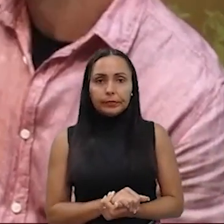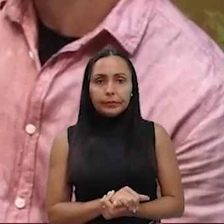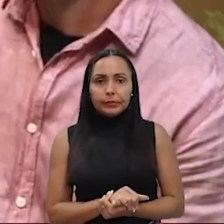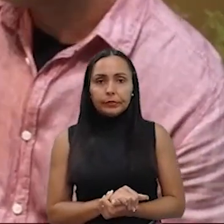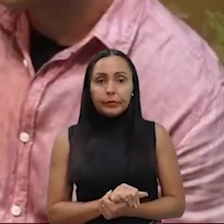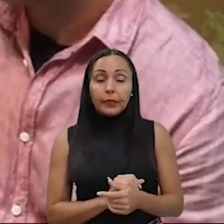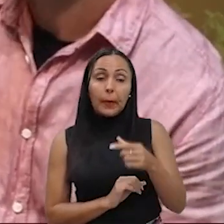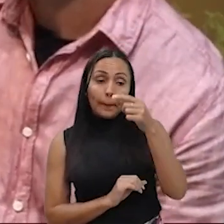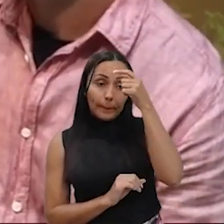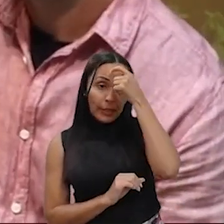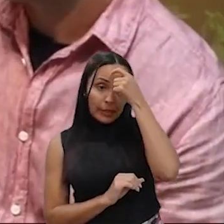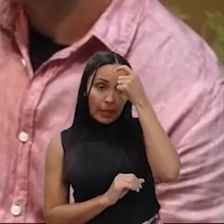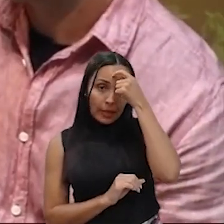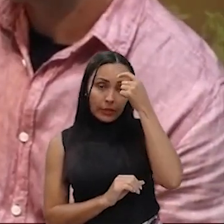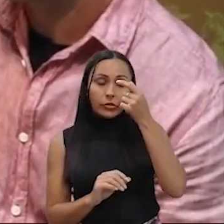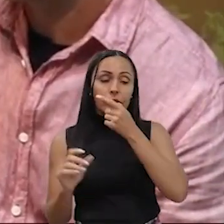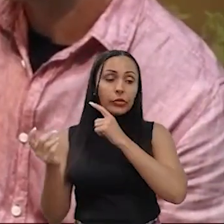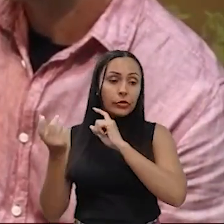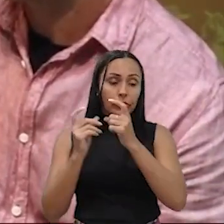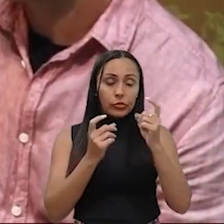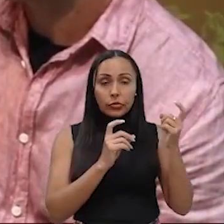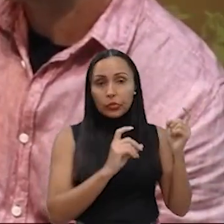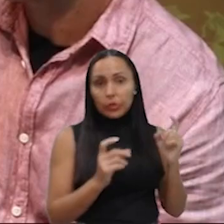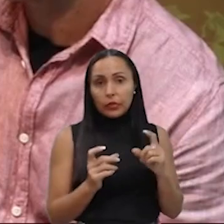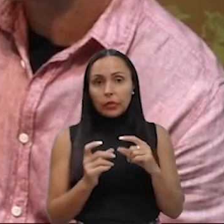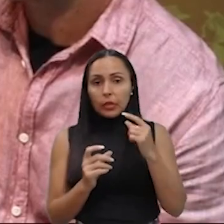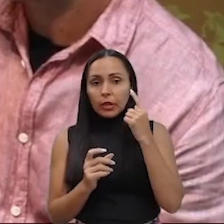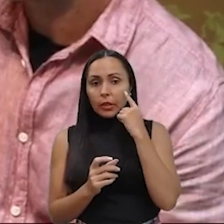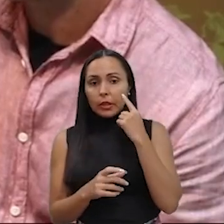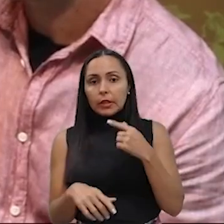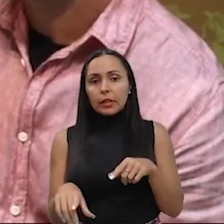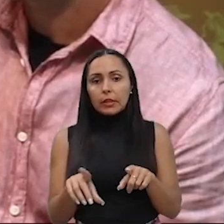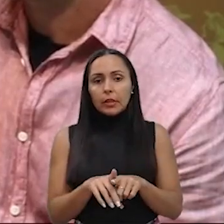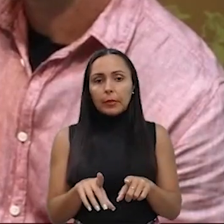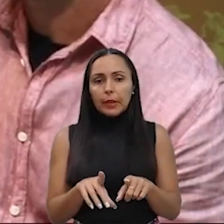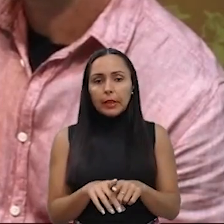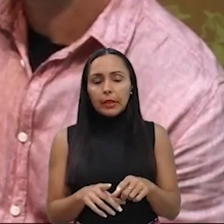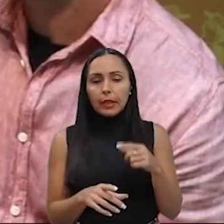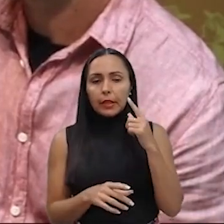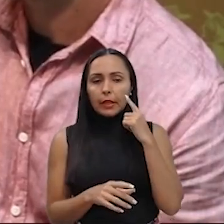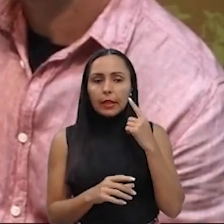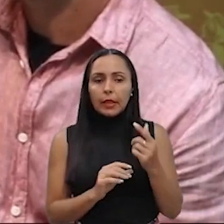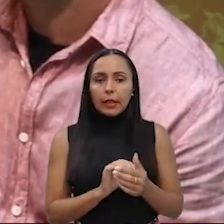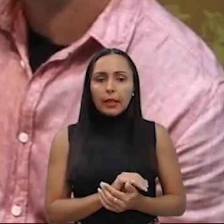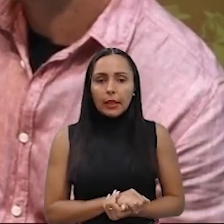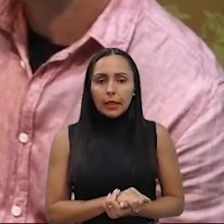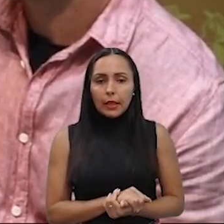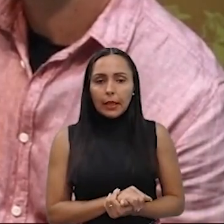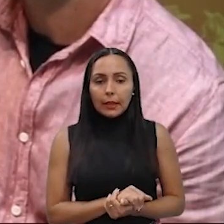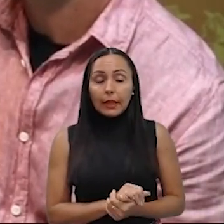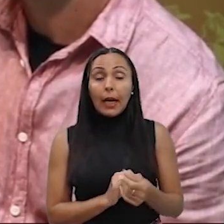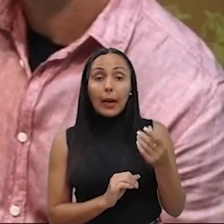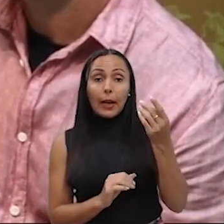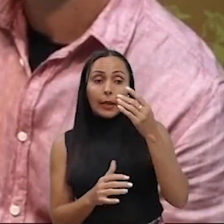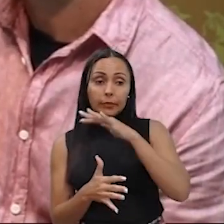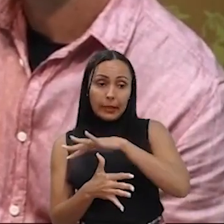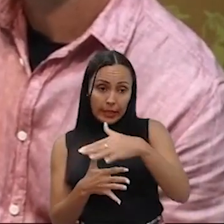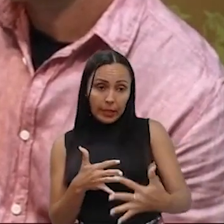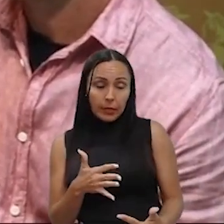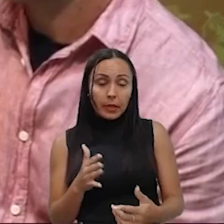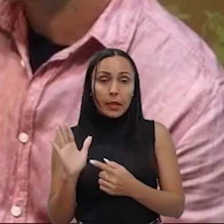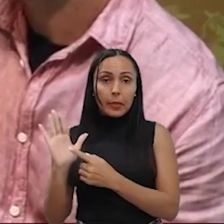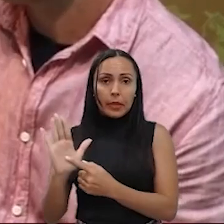mentais, discursivos, que os teóricos, inclusive, da língua brasileira de sinais apresentam, existe o